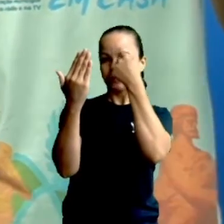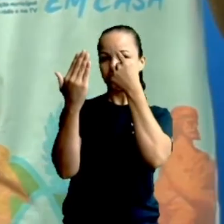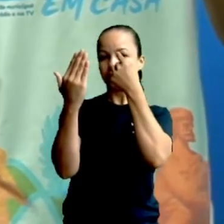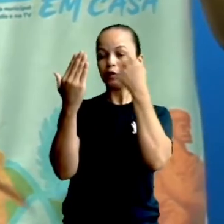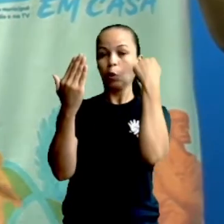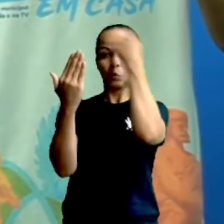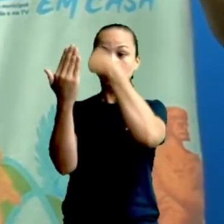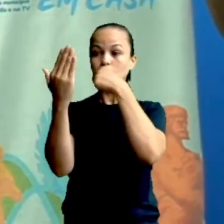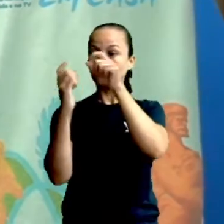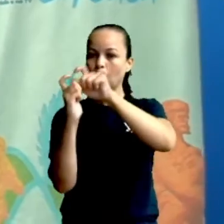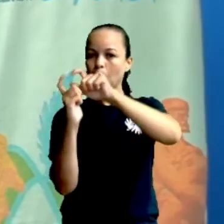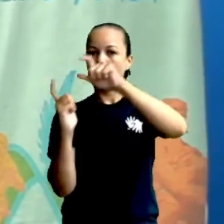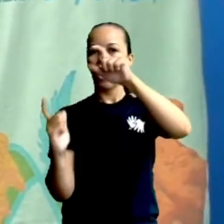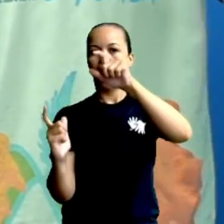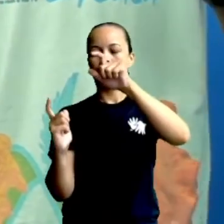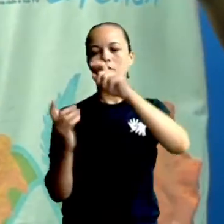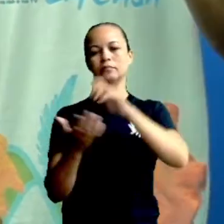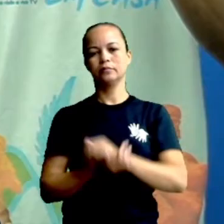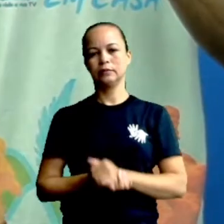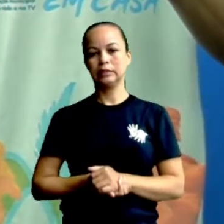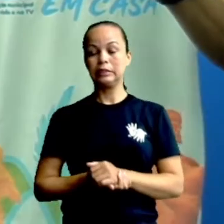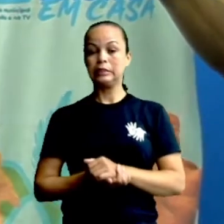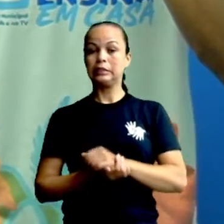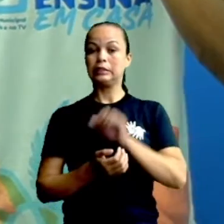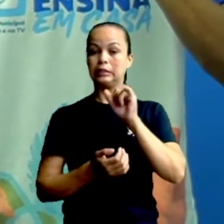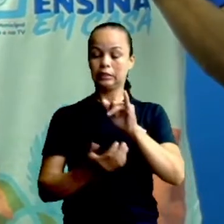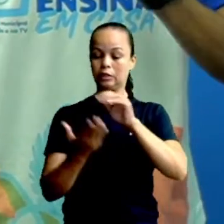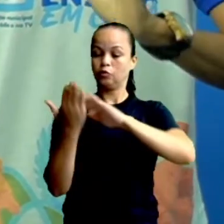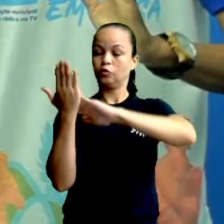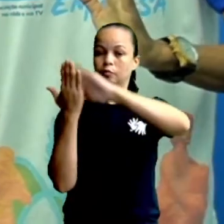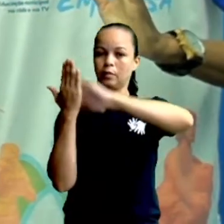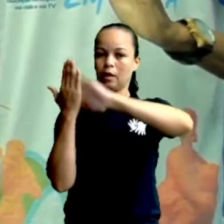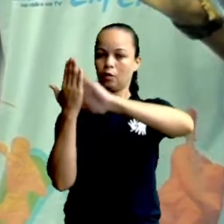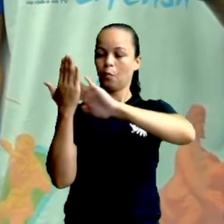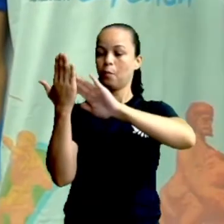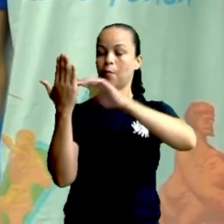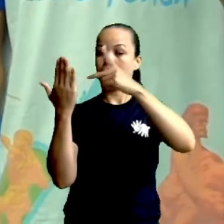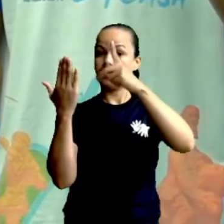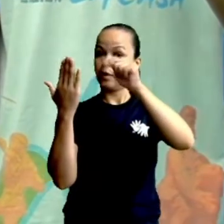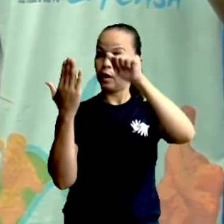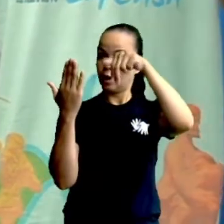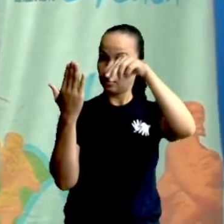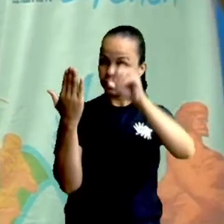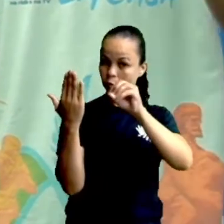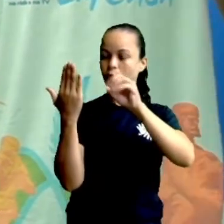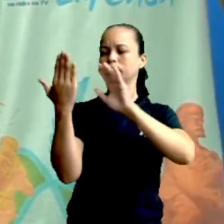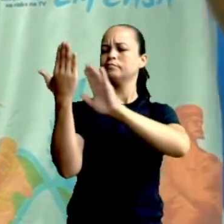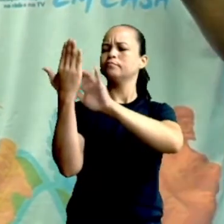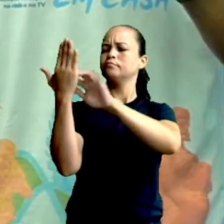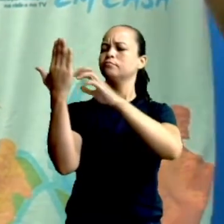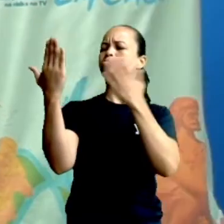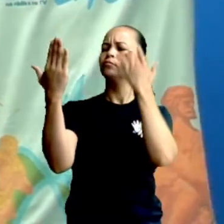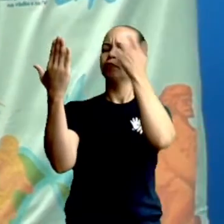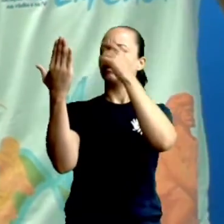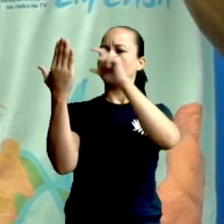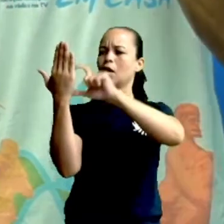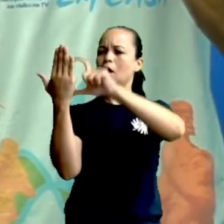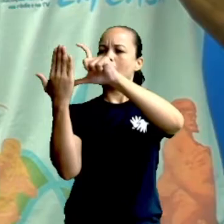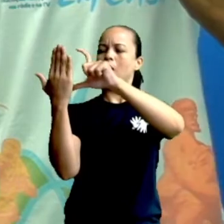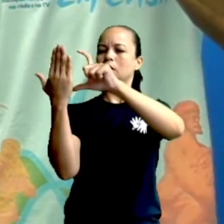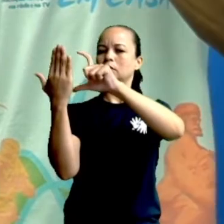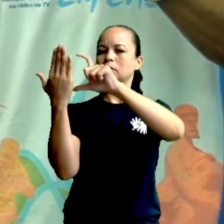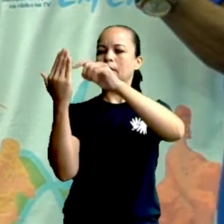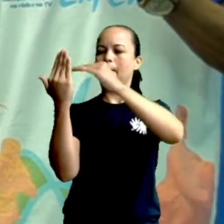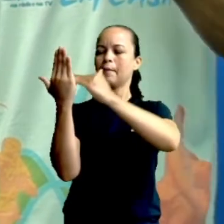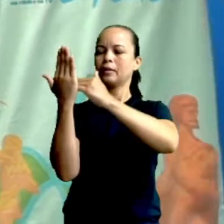se, somente se, o espelho plano, estou falando, for do tamanho da